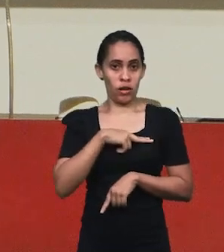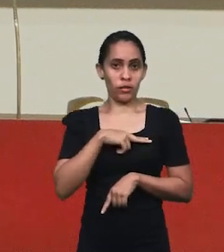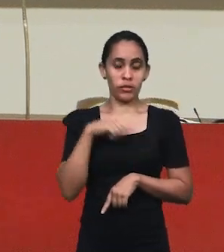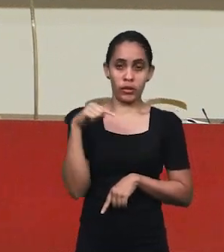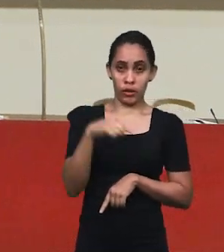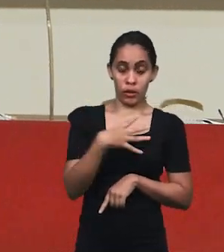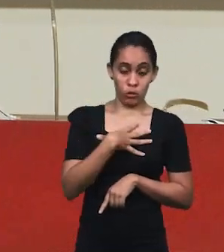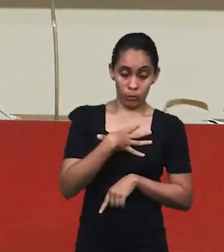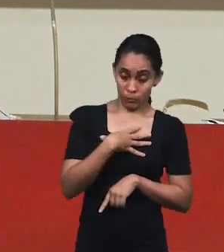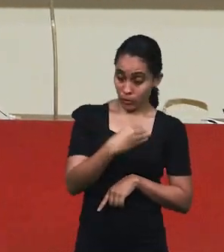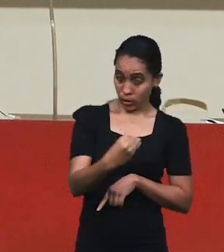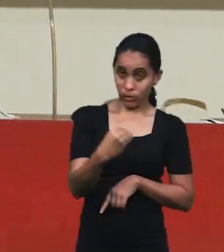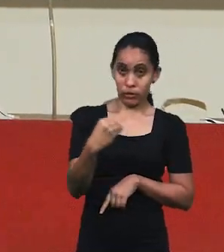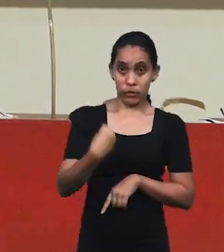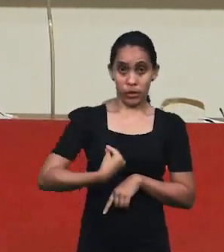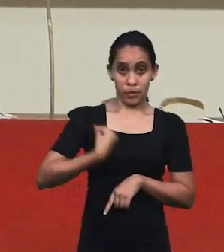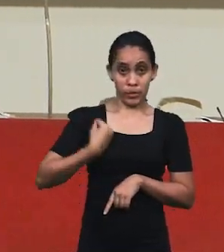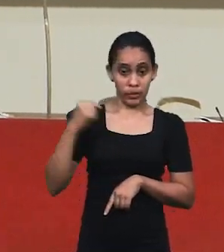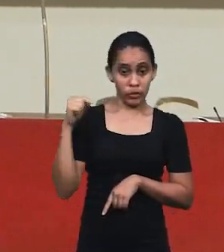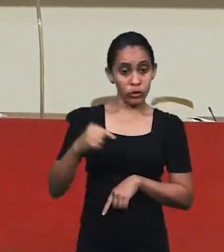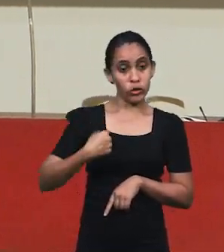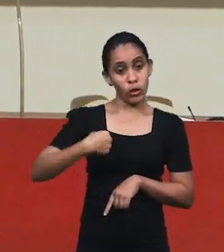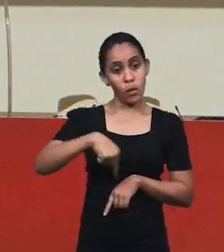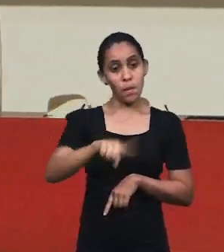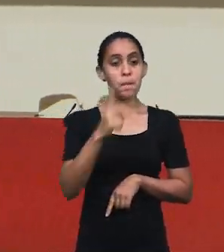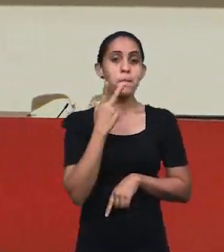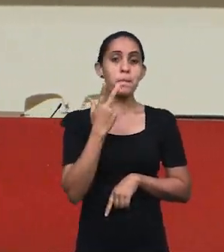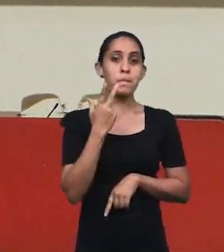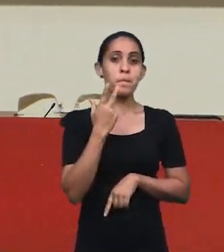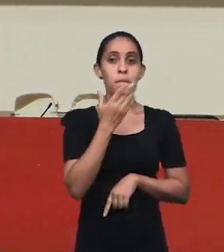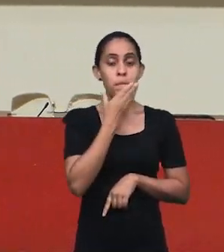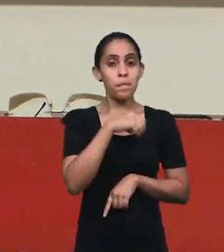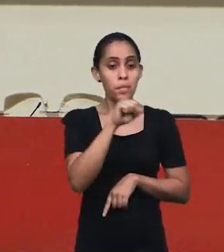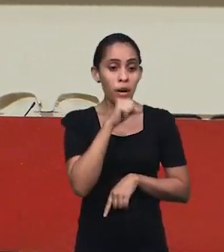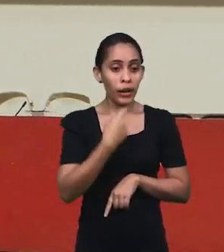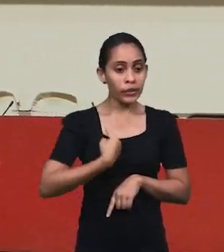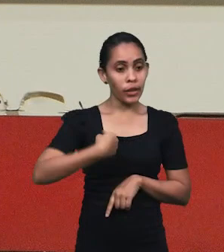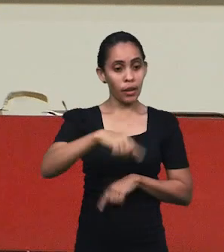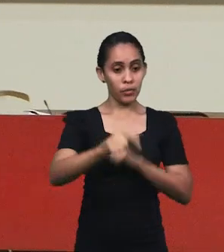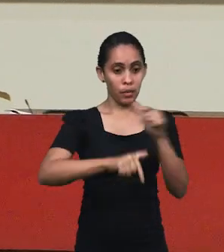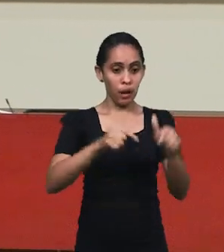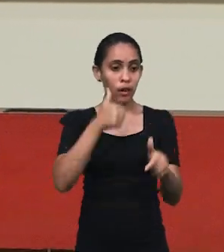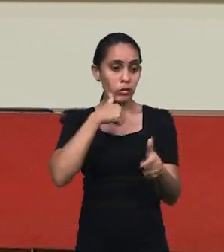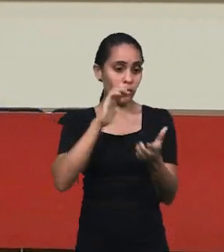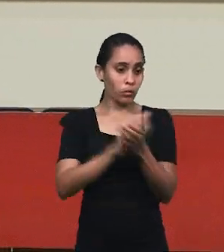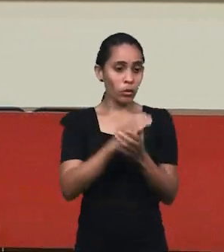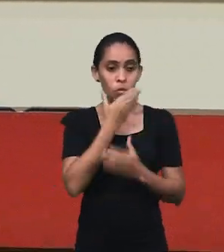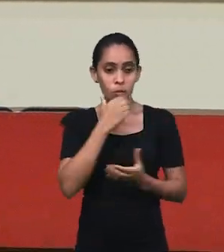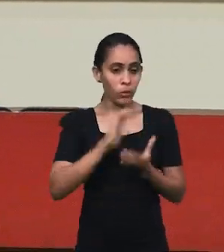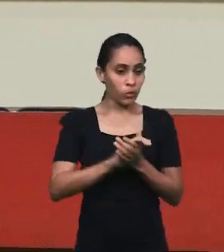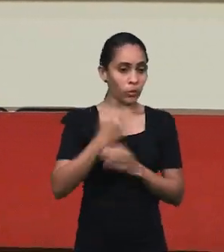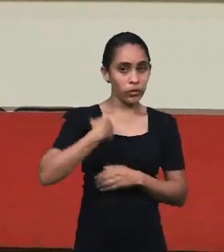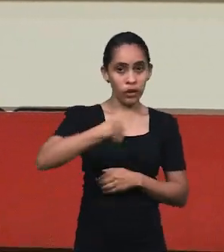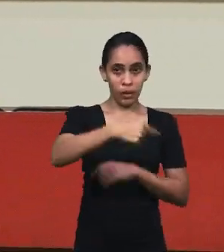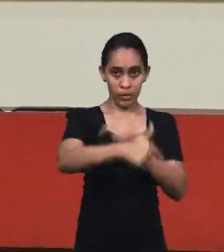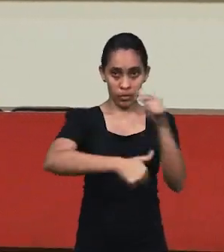que está aqui, do filho que está aqui, quando o seu pai sair para o trabalho, quando o seu marido sair para o trabalho, a sua esposa sair,